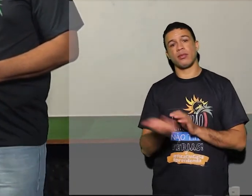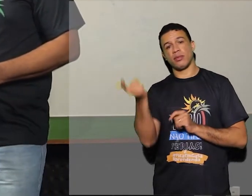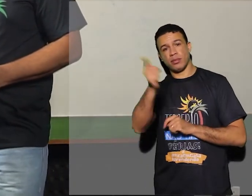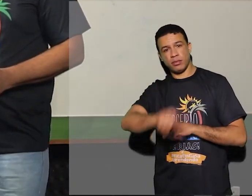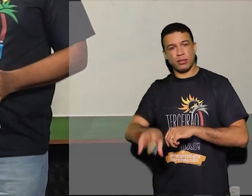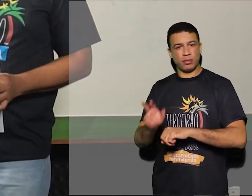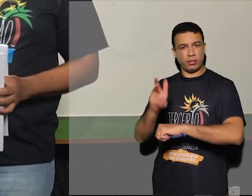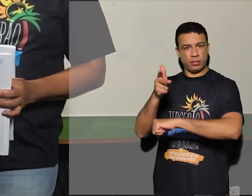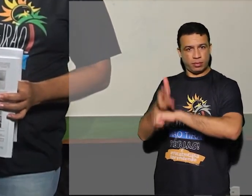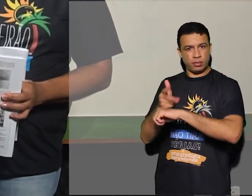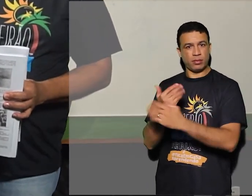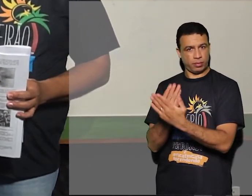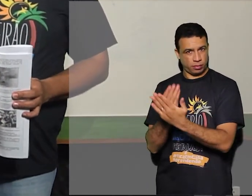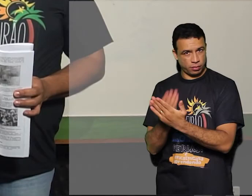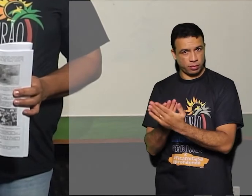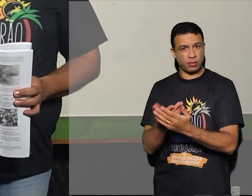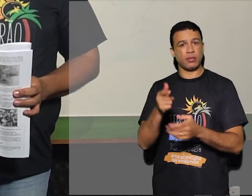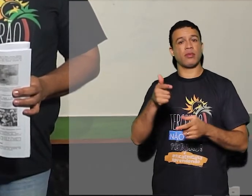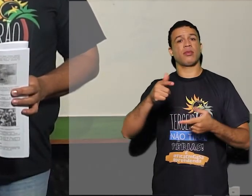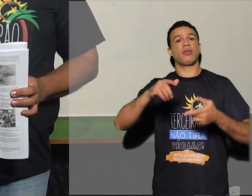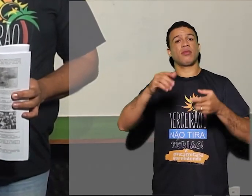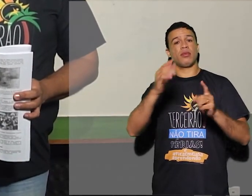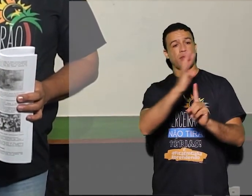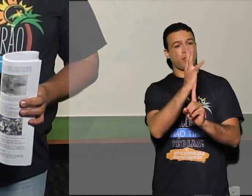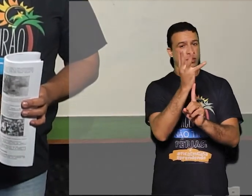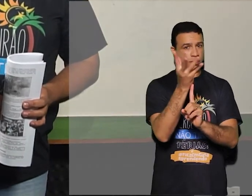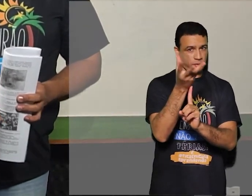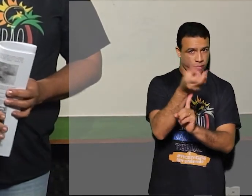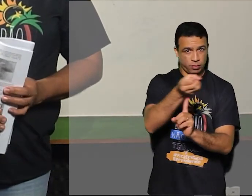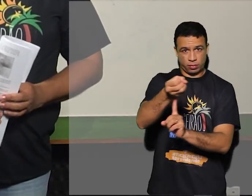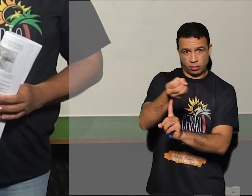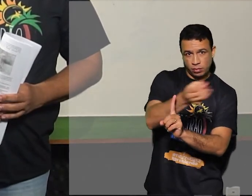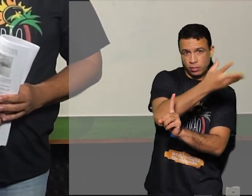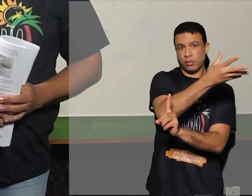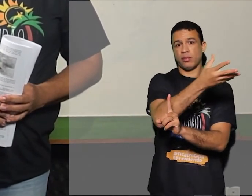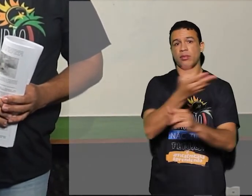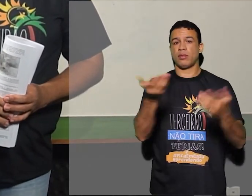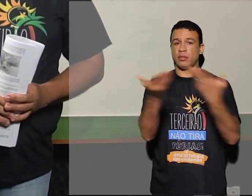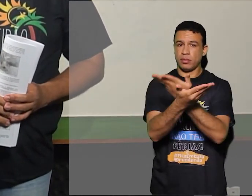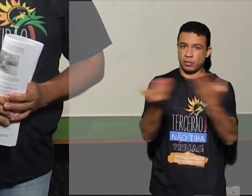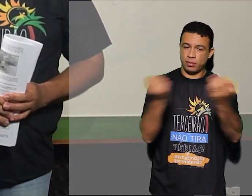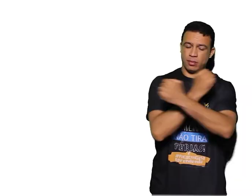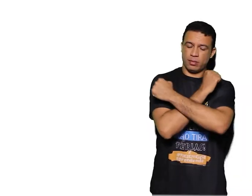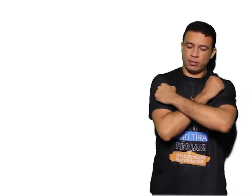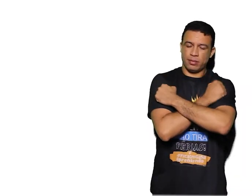comentando sobre partes da arte moderna. E um abraço, até a próxima.